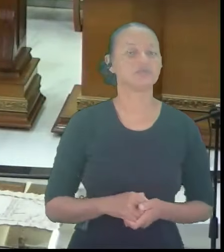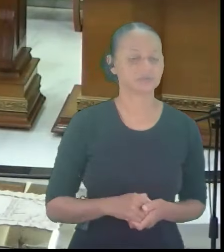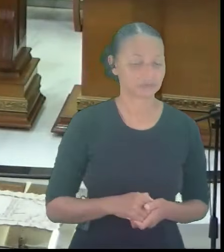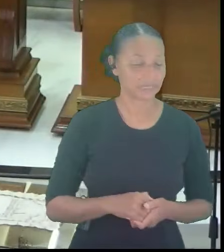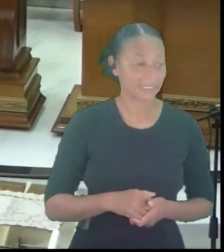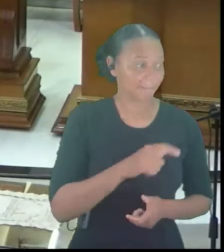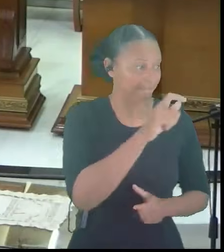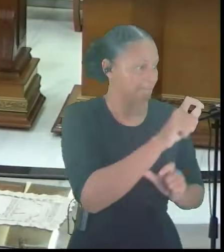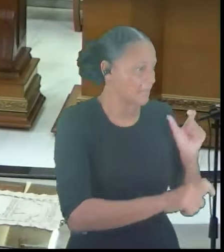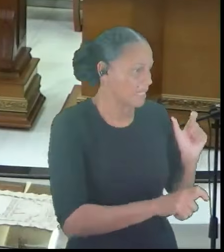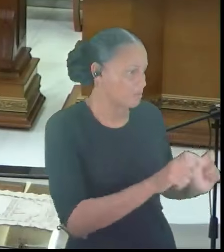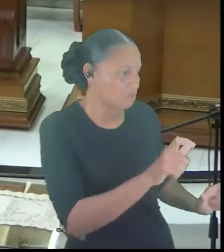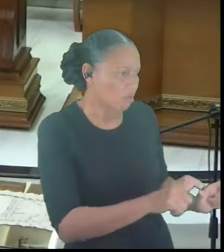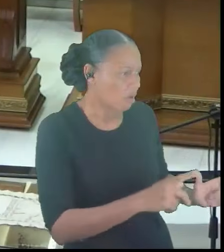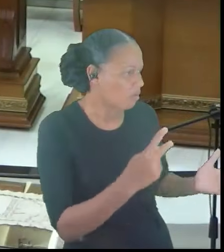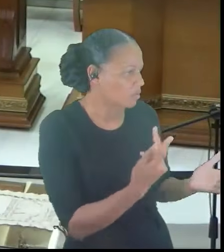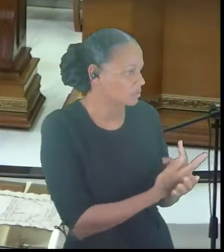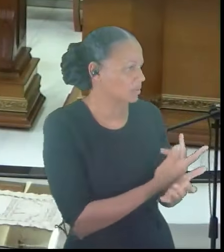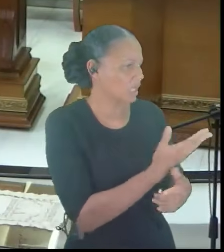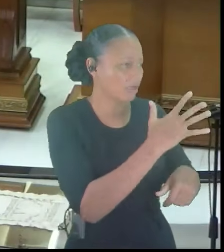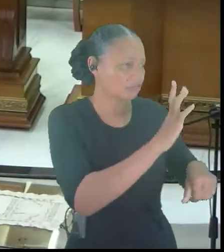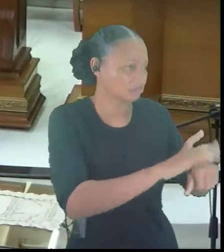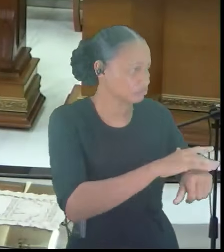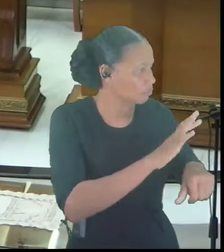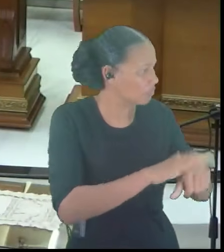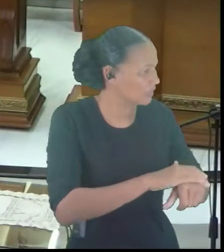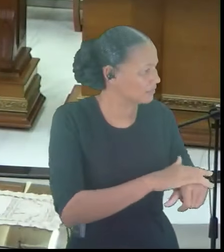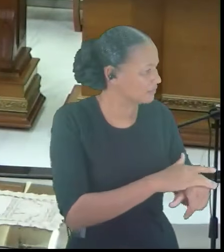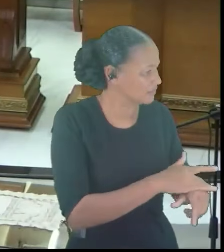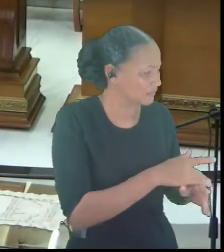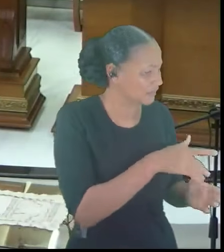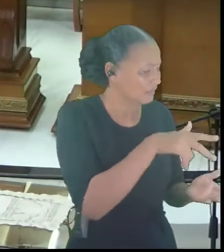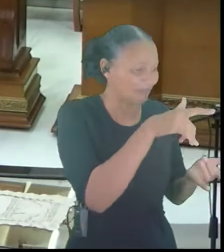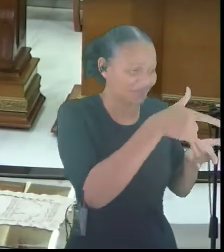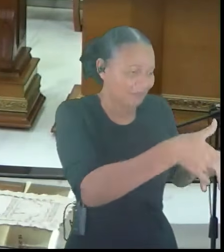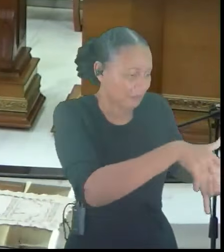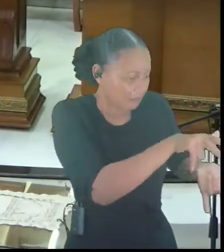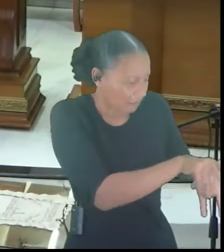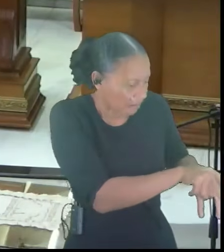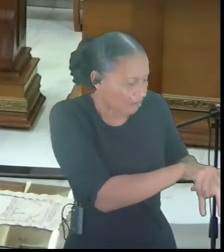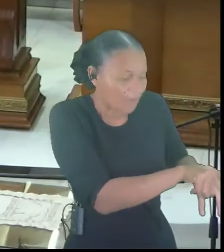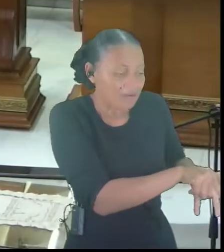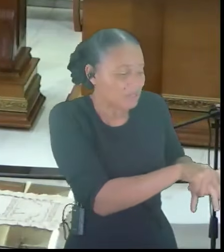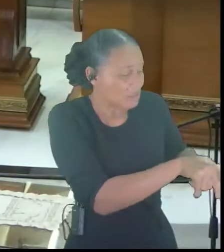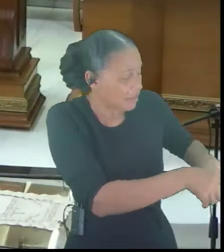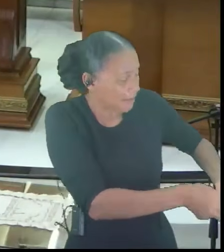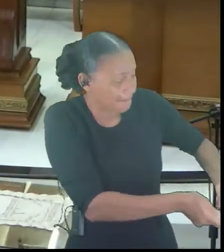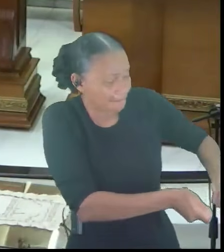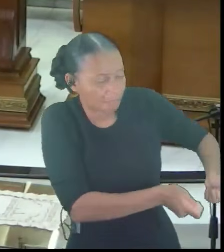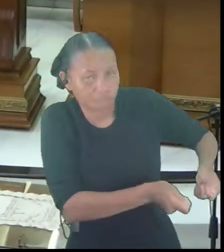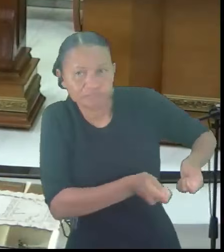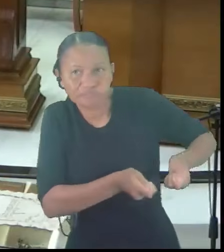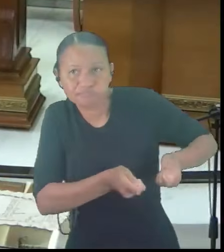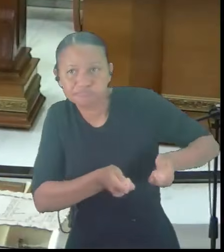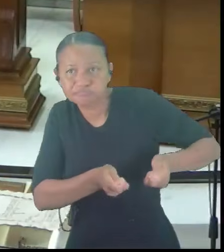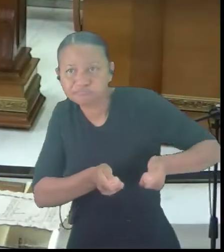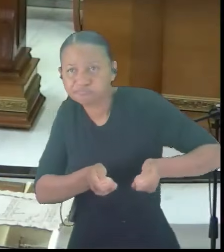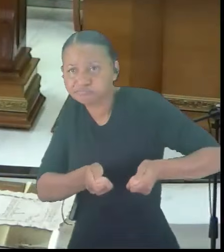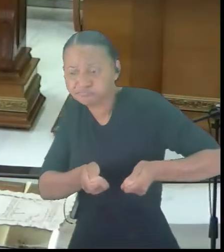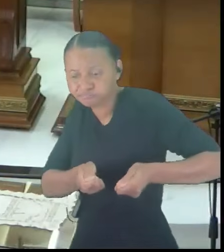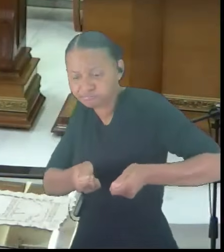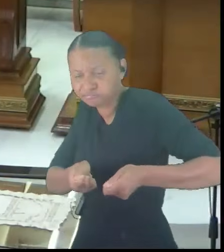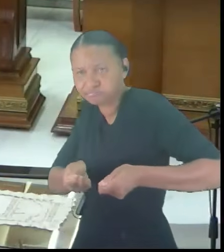os enfermos para as ruas e os punham em leitos e em